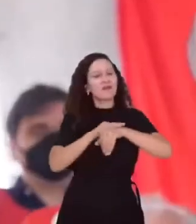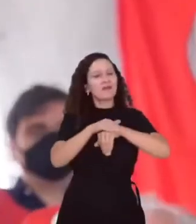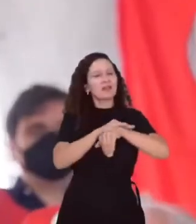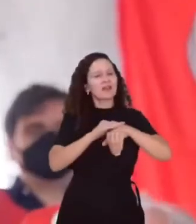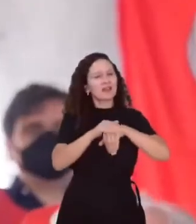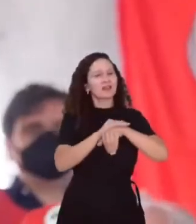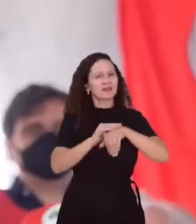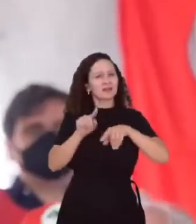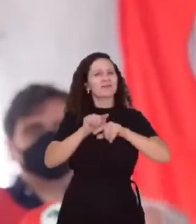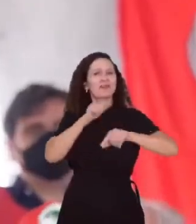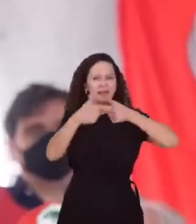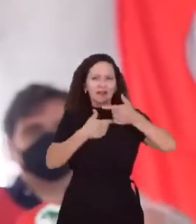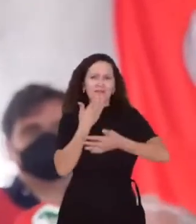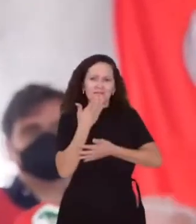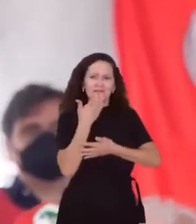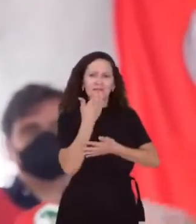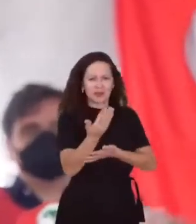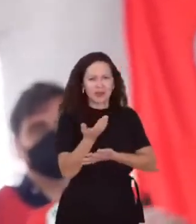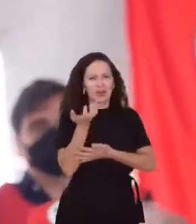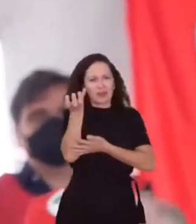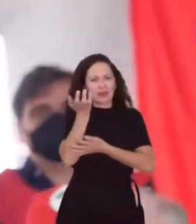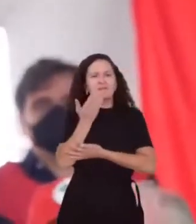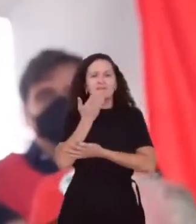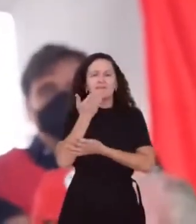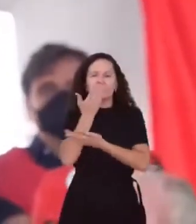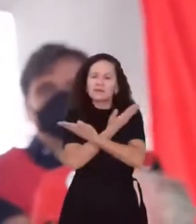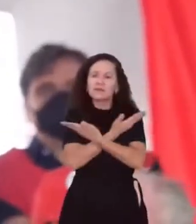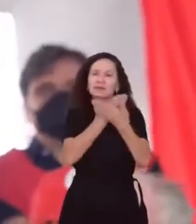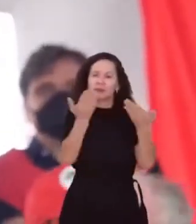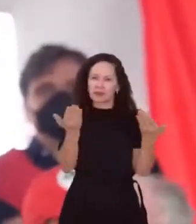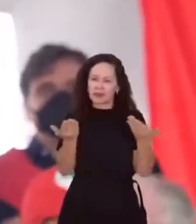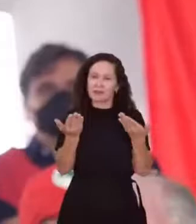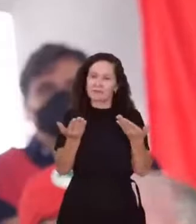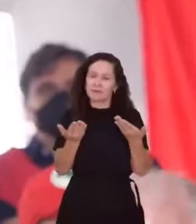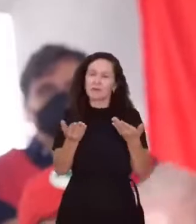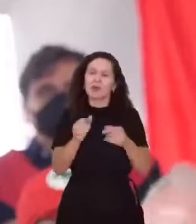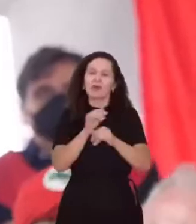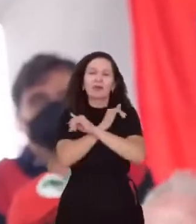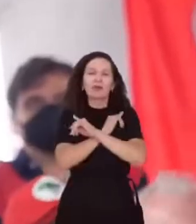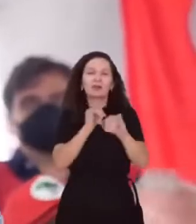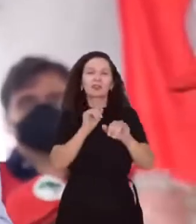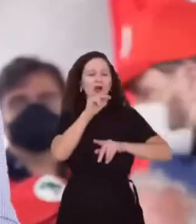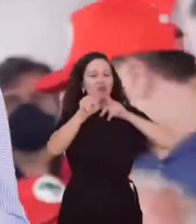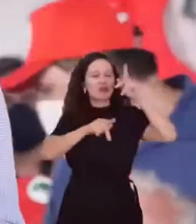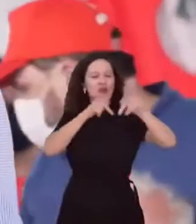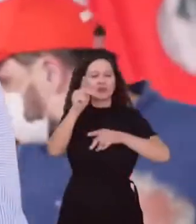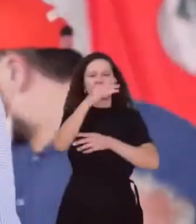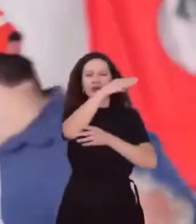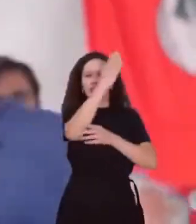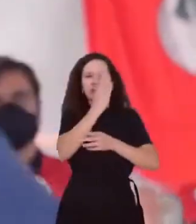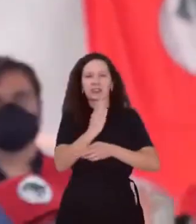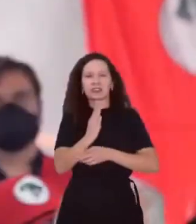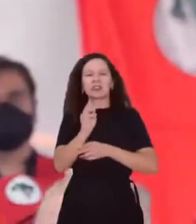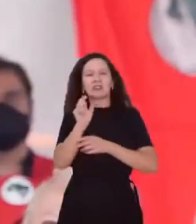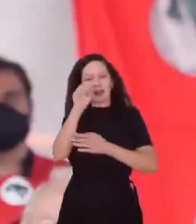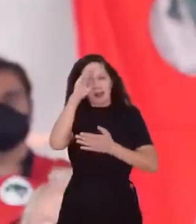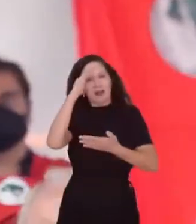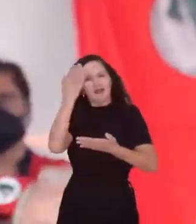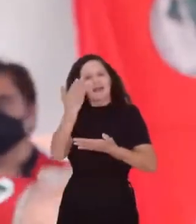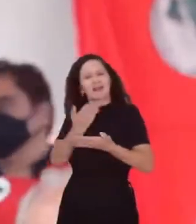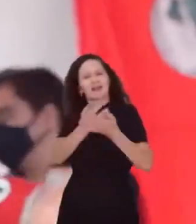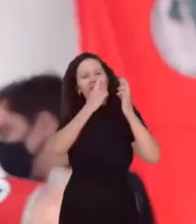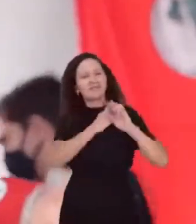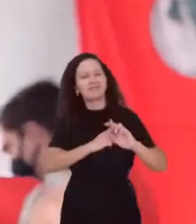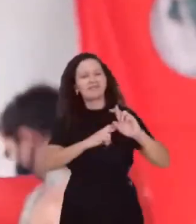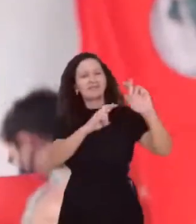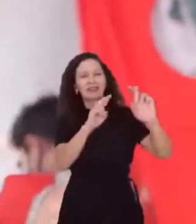Então, queria deixar esse pedido para vocês. E, no mais, gente, dizer o seguinte, o povo brasileiro está depositando a sua esperança em nós. Não é